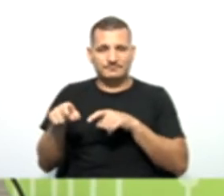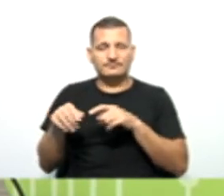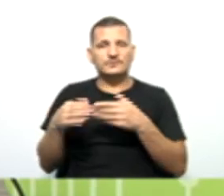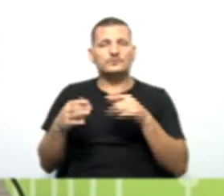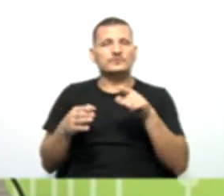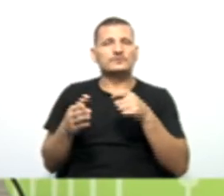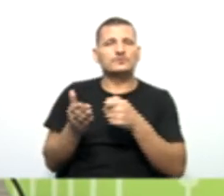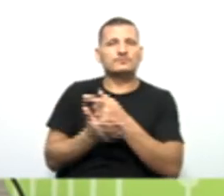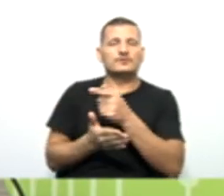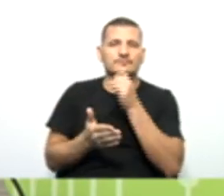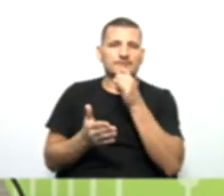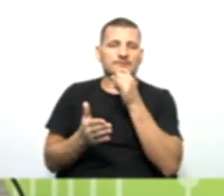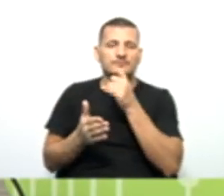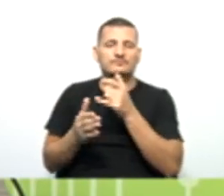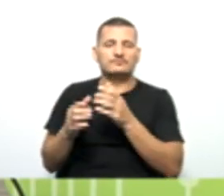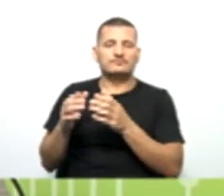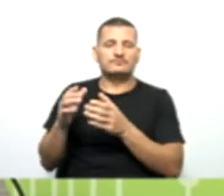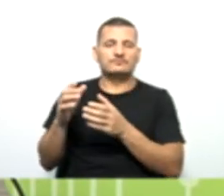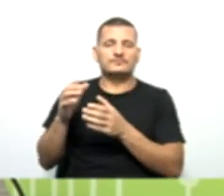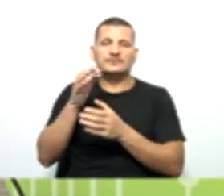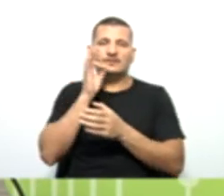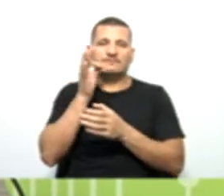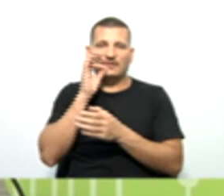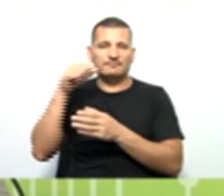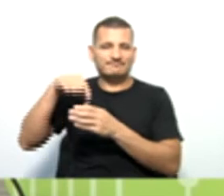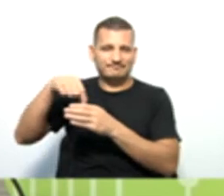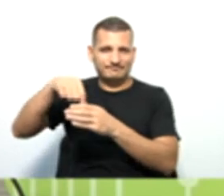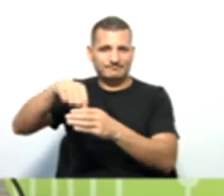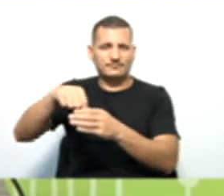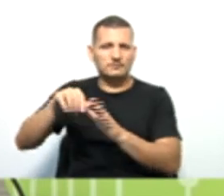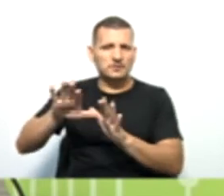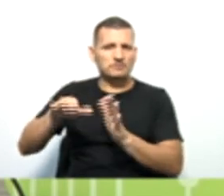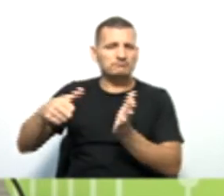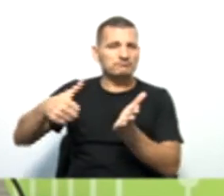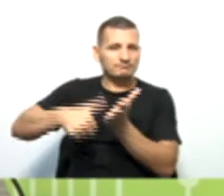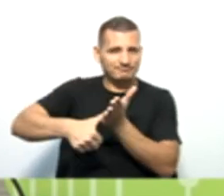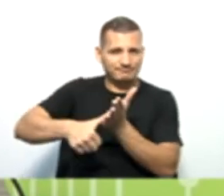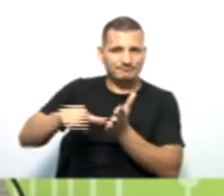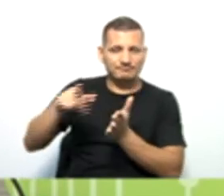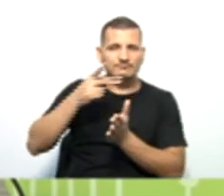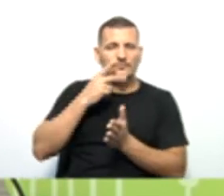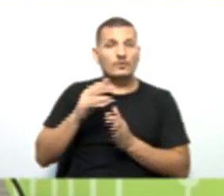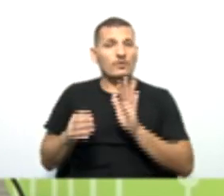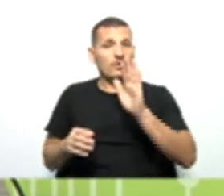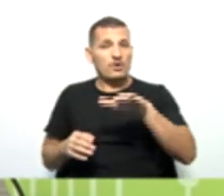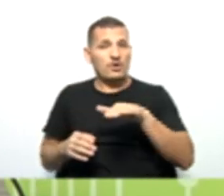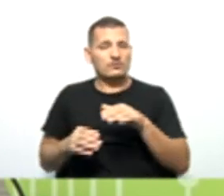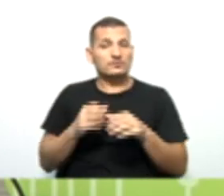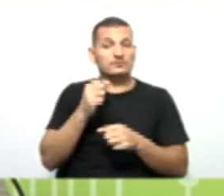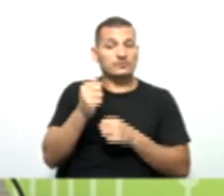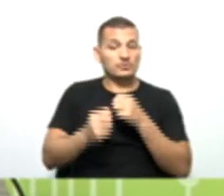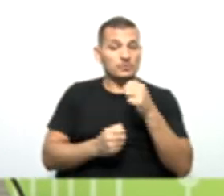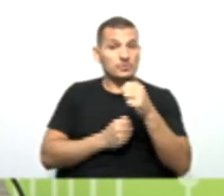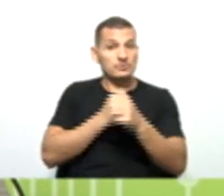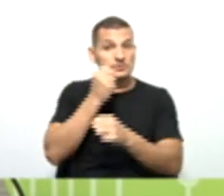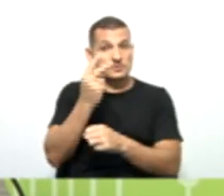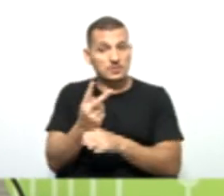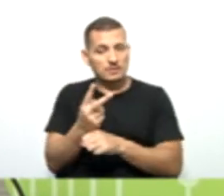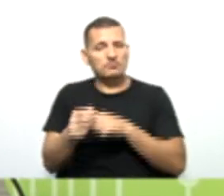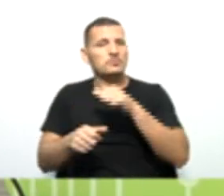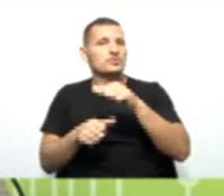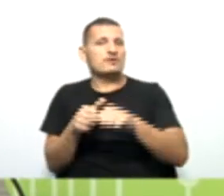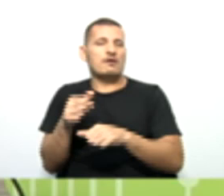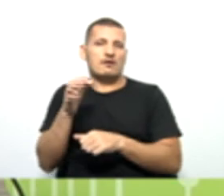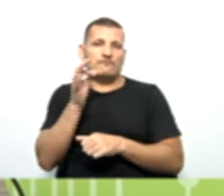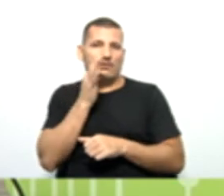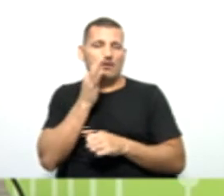para a colheita de café. Mas tem um cooperado que disse lá, olha, daqui 2 anos a gente vai mudar a colheita de café, a gente vai começar a trabalhar